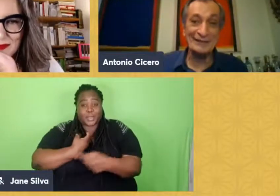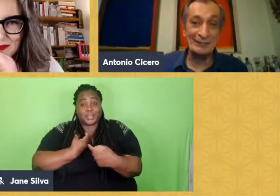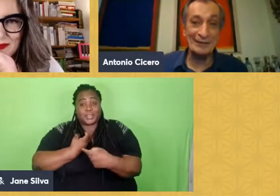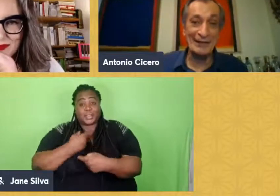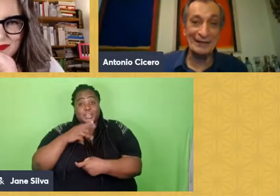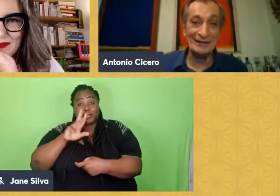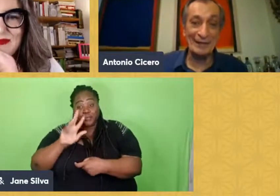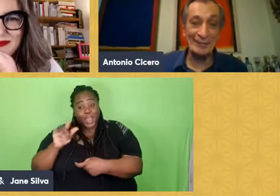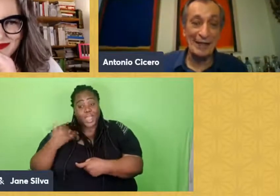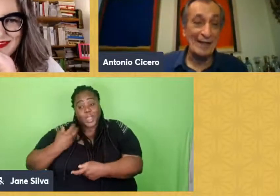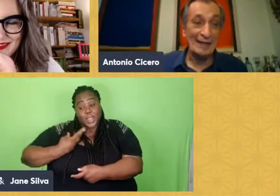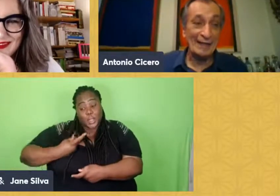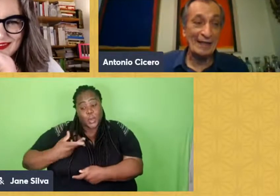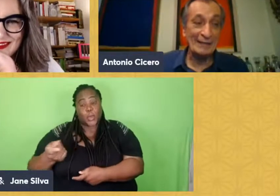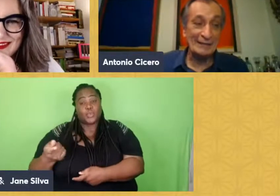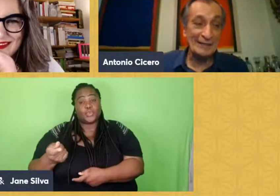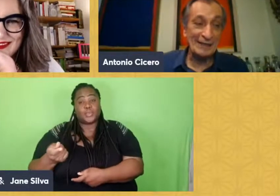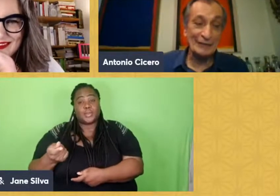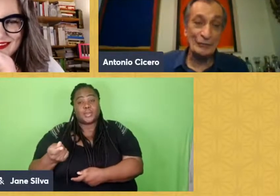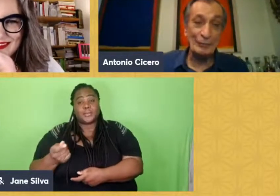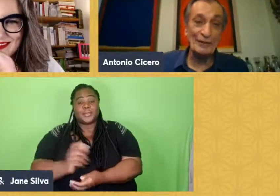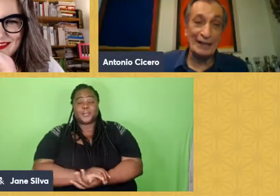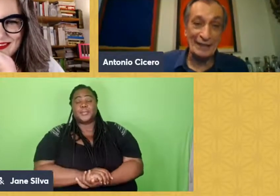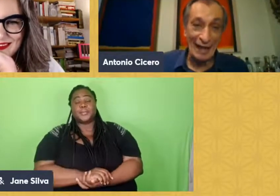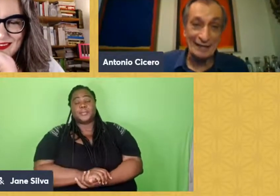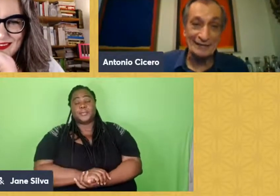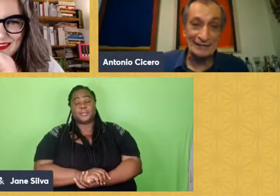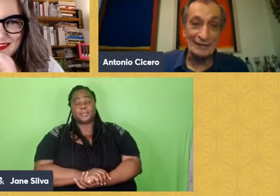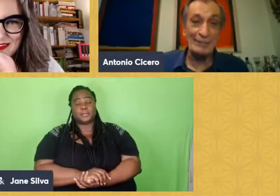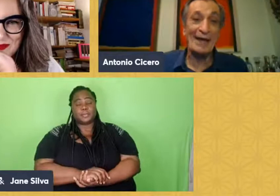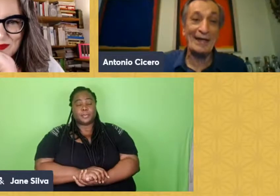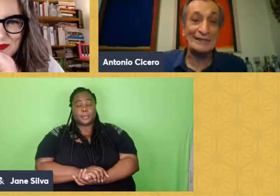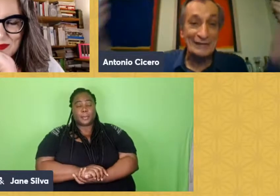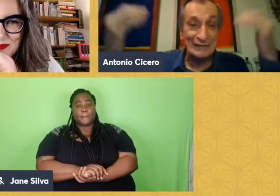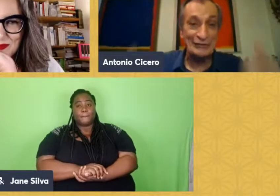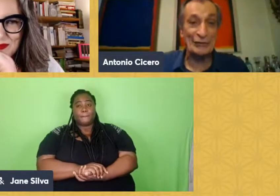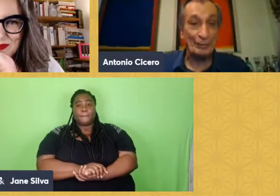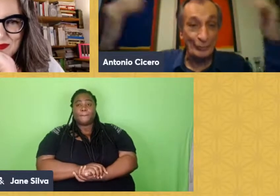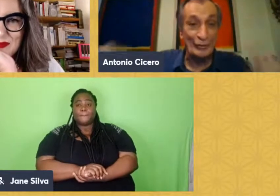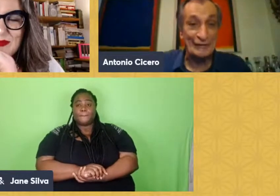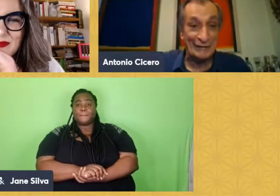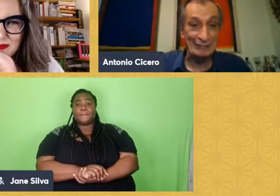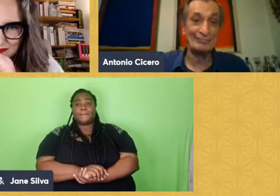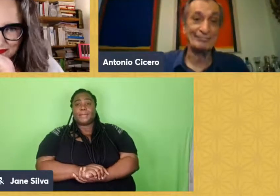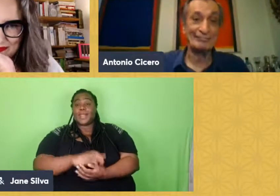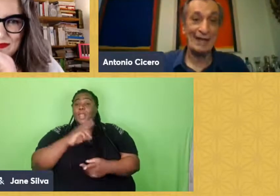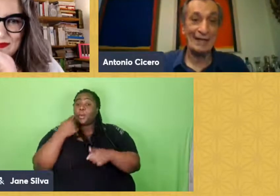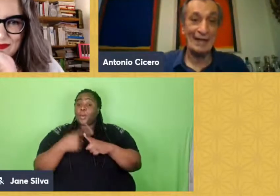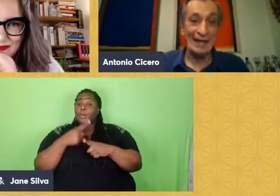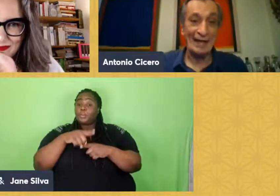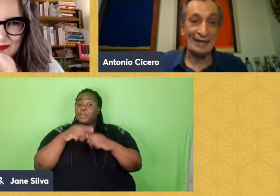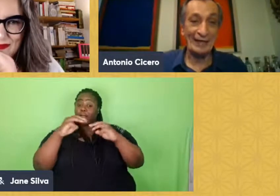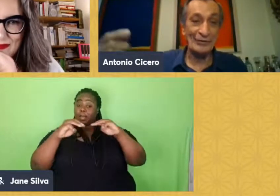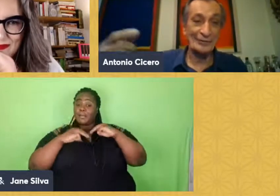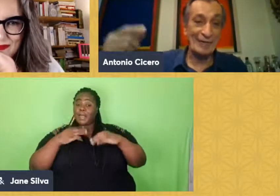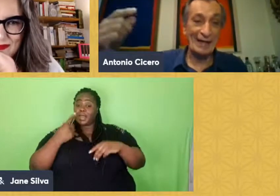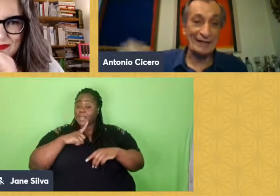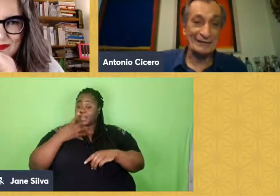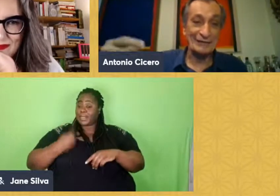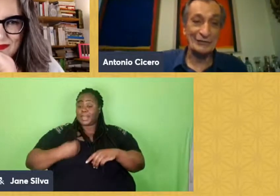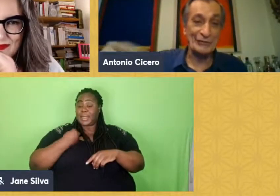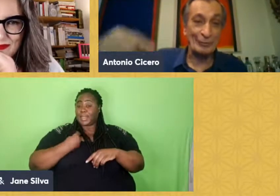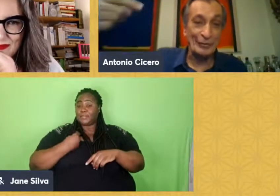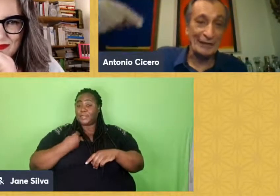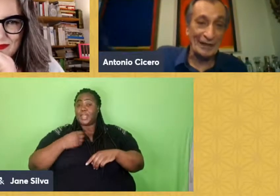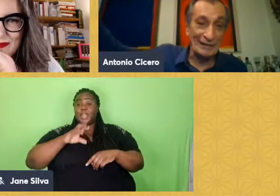para sempre, e isso porque ela acredita que merece existir por si. Ela não